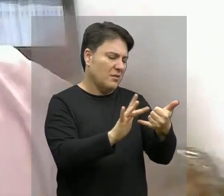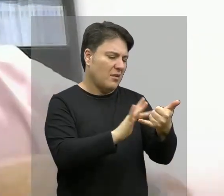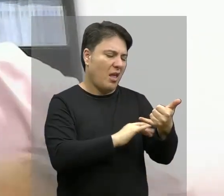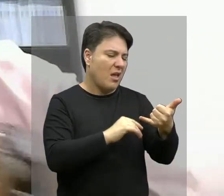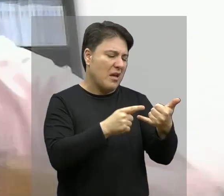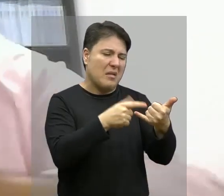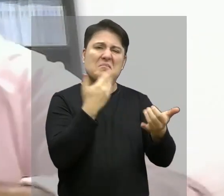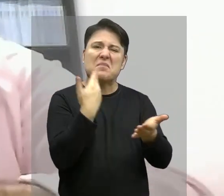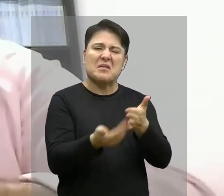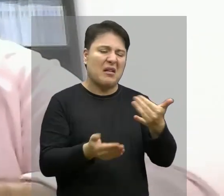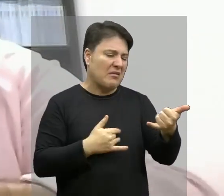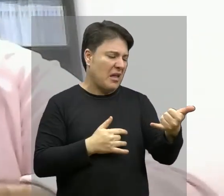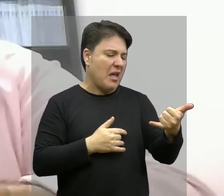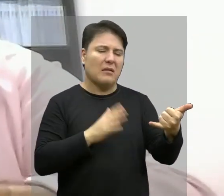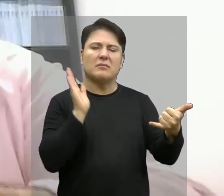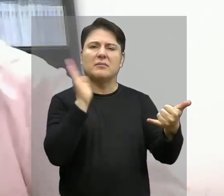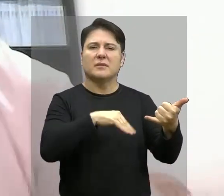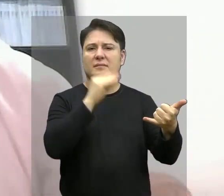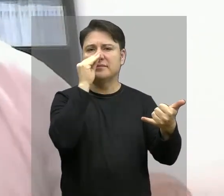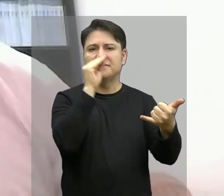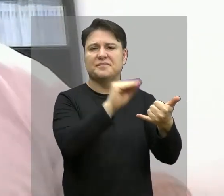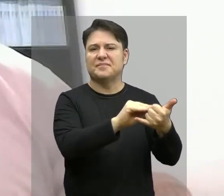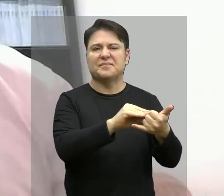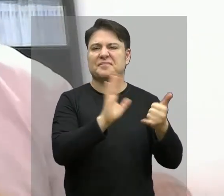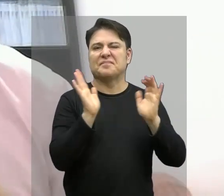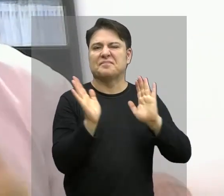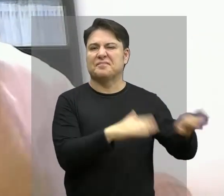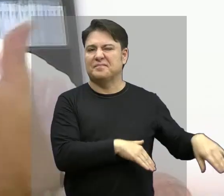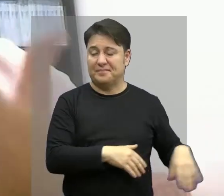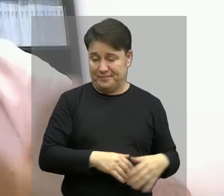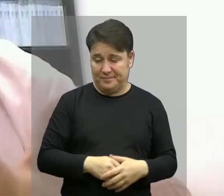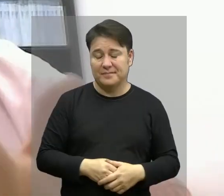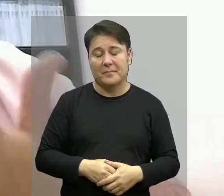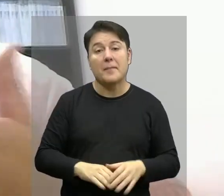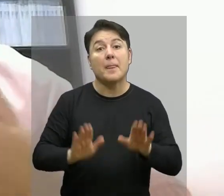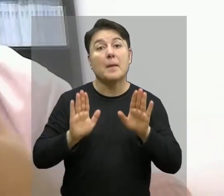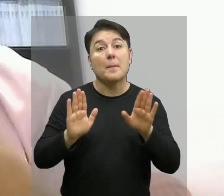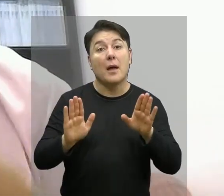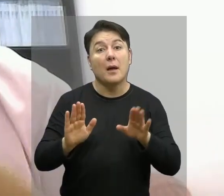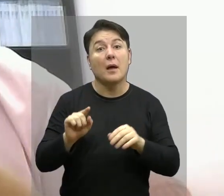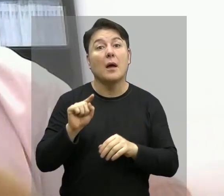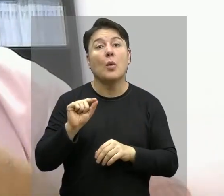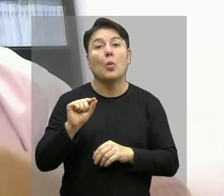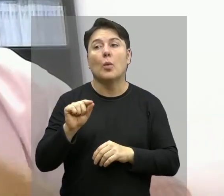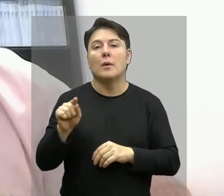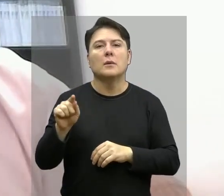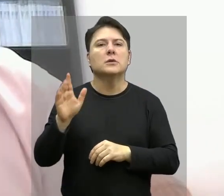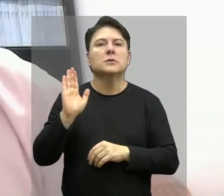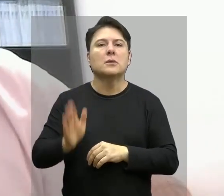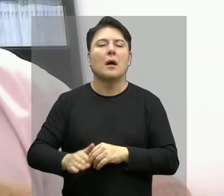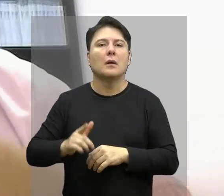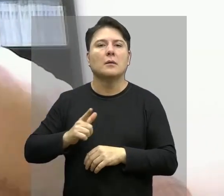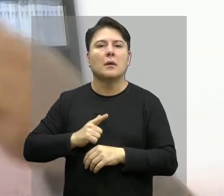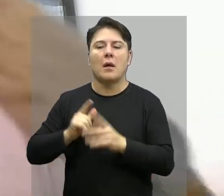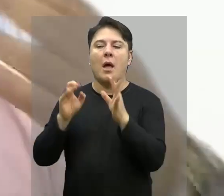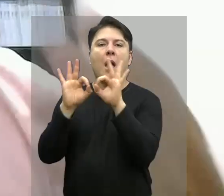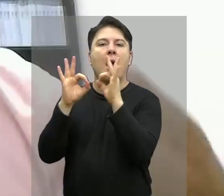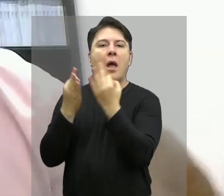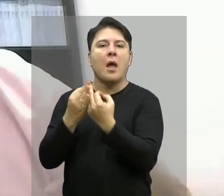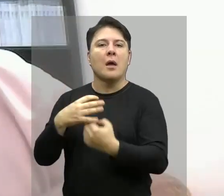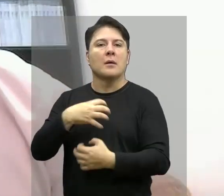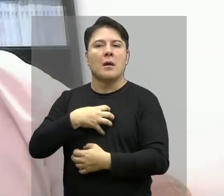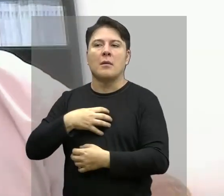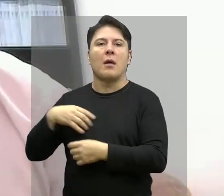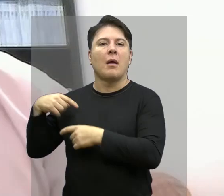aposta, perdeu, saiu, não apostou mais, né? Mas imagina uma pessoa já com um histórico na família, já